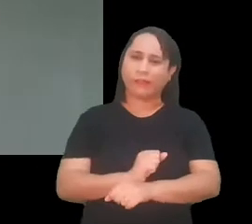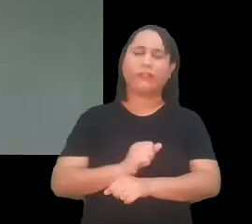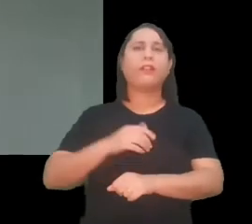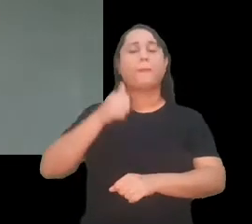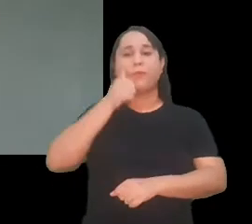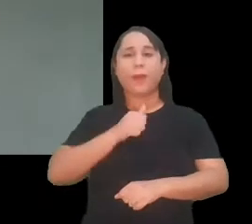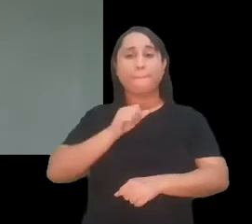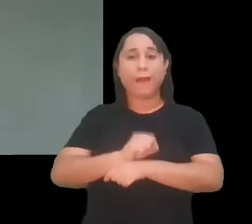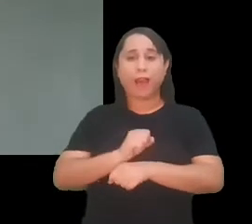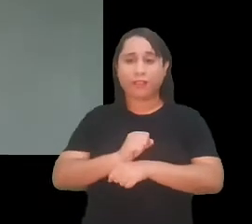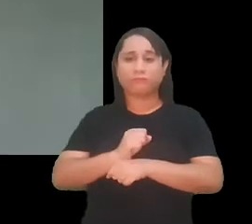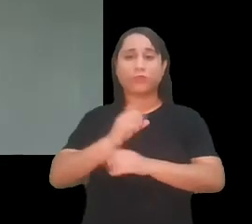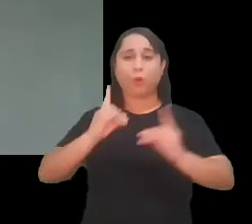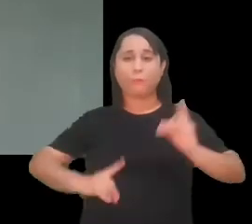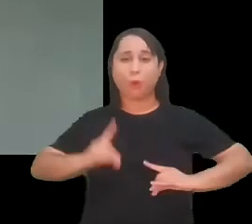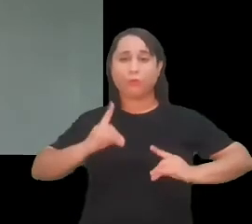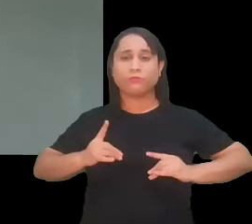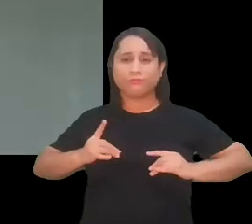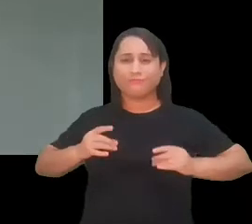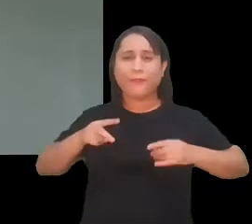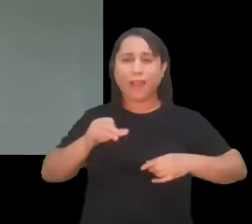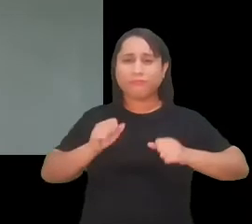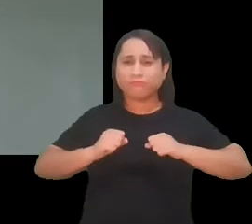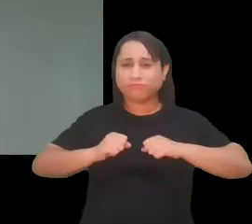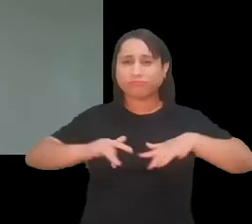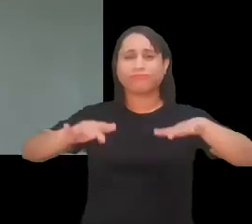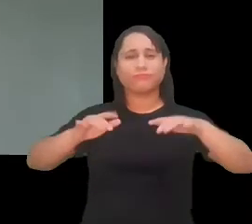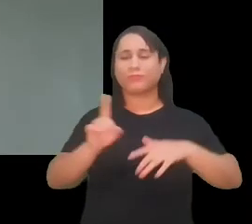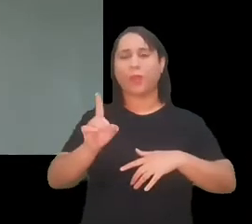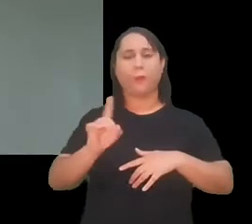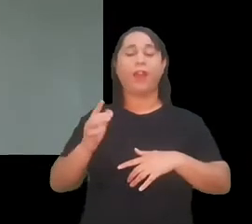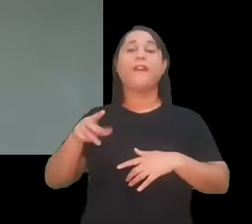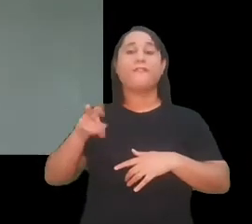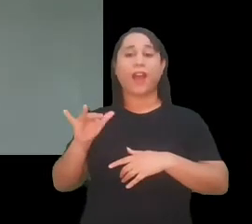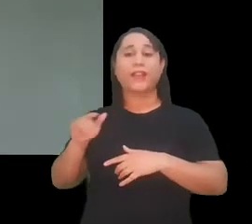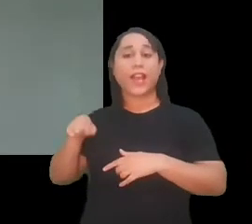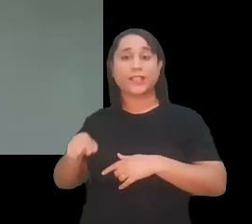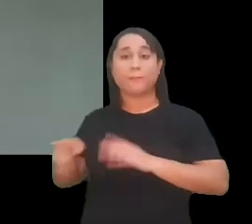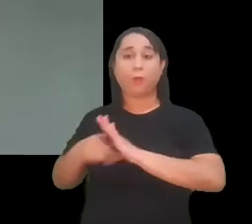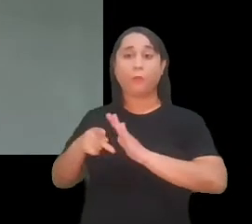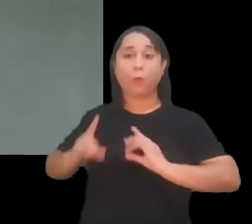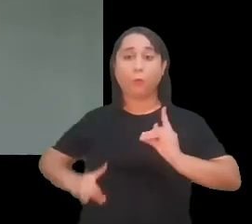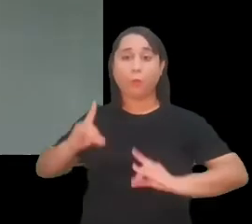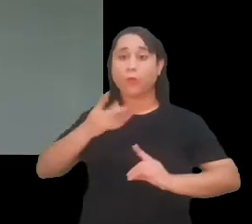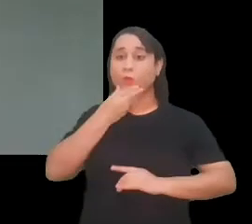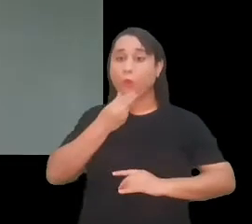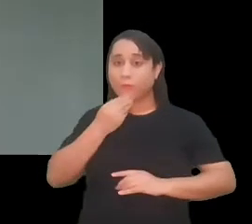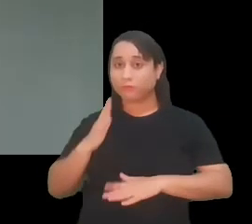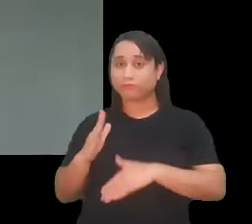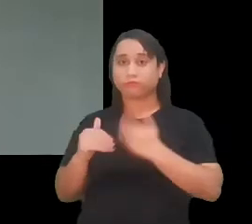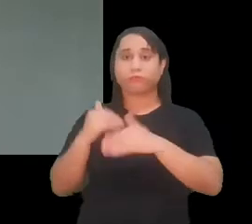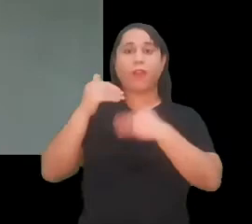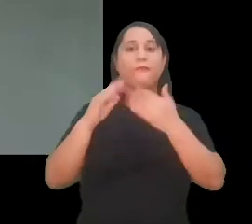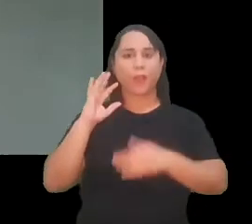um pouquinho mais o hormônio andrógeno que ela produz. E aí, prof, e aí que ela começa a perder cabelo. A perda de cabelos na mulher é diferente da do